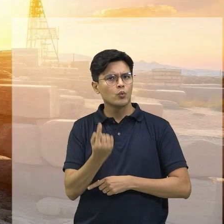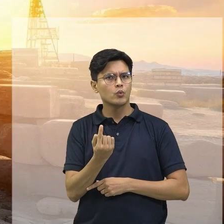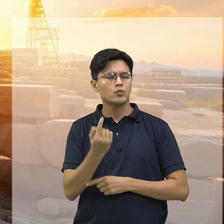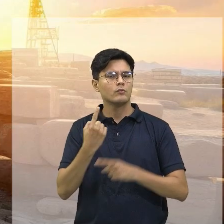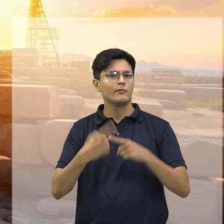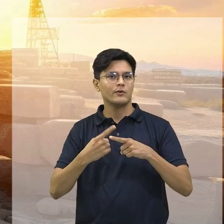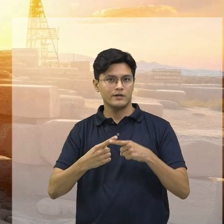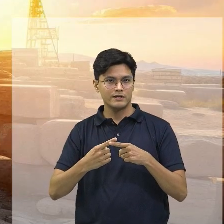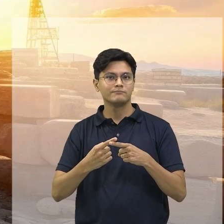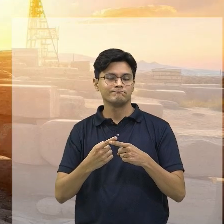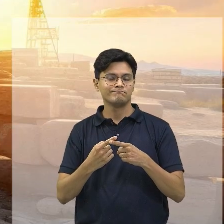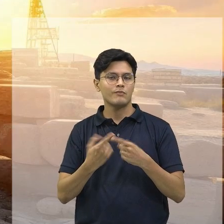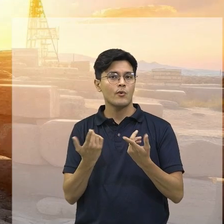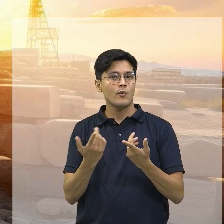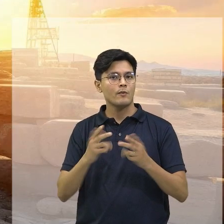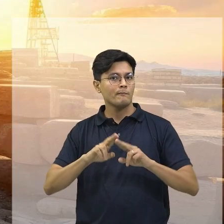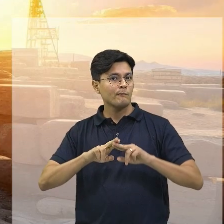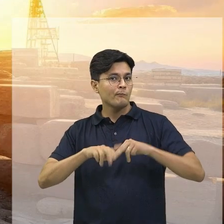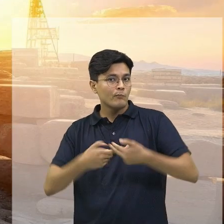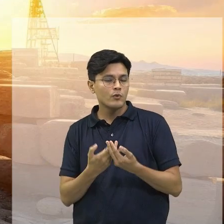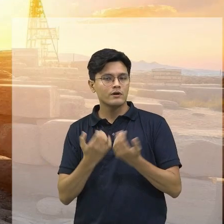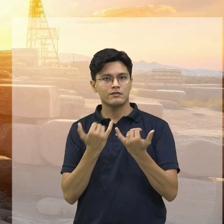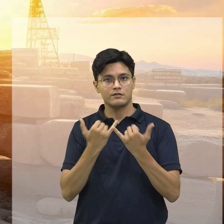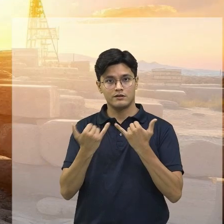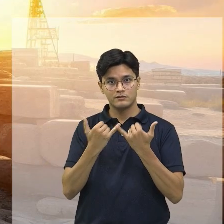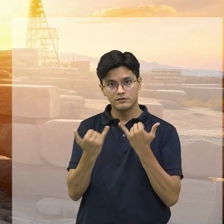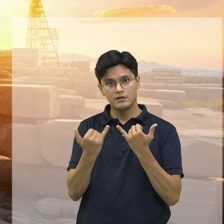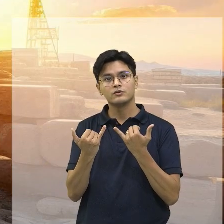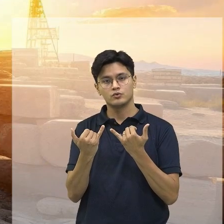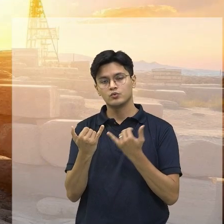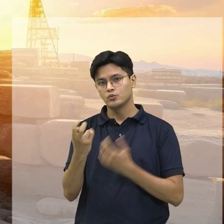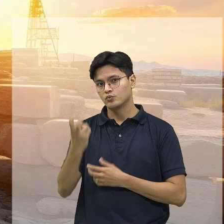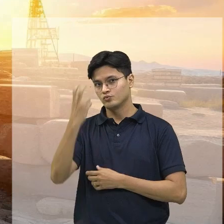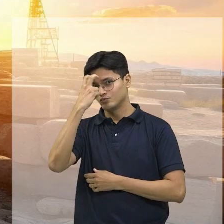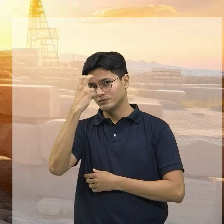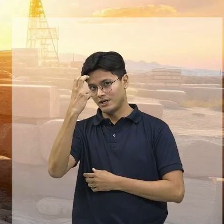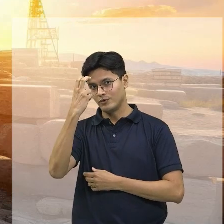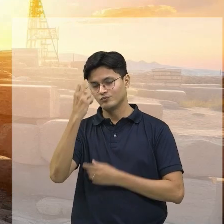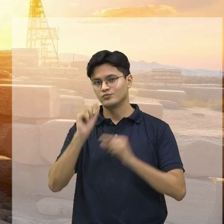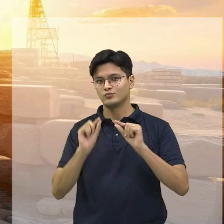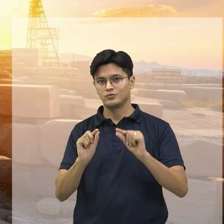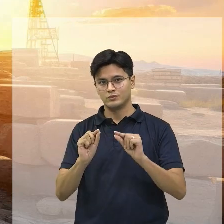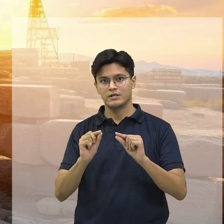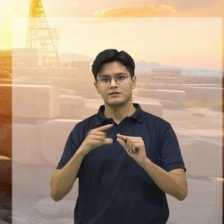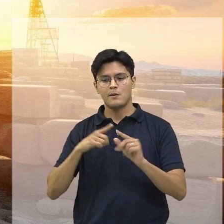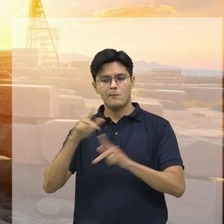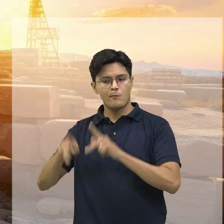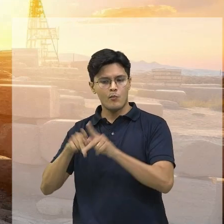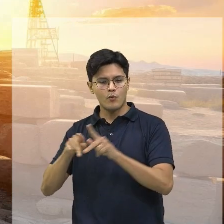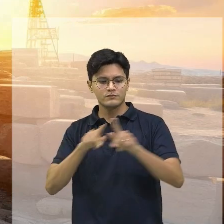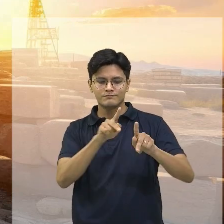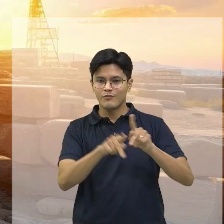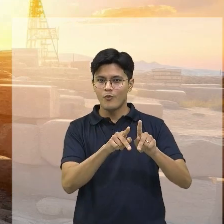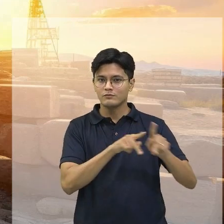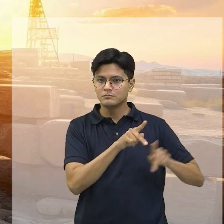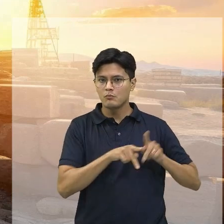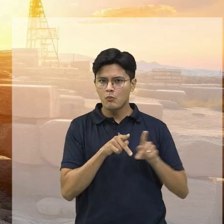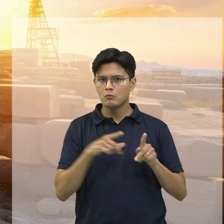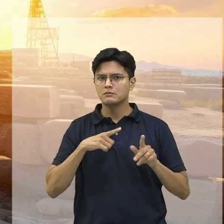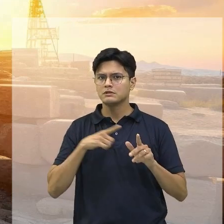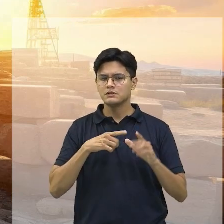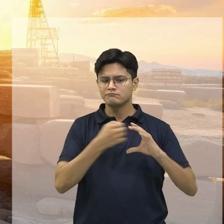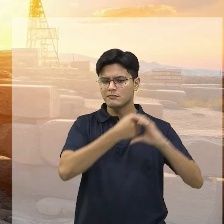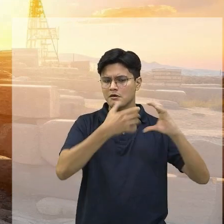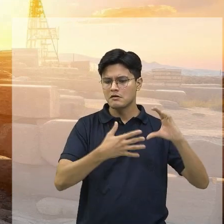Pela similaridade, proximidade cultural, entre esses povos que ocupavam esse